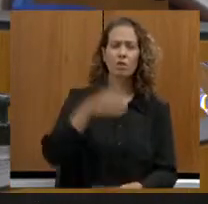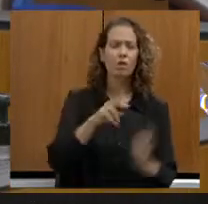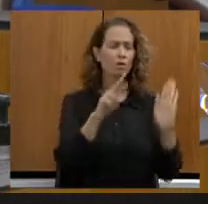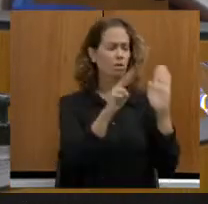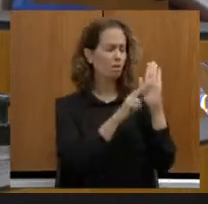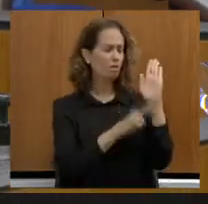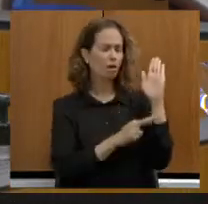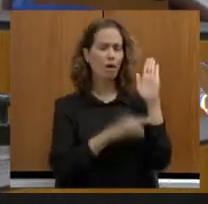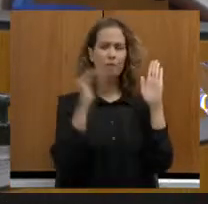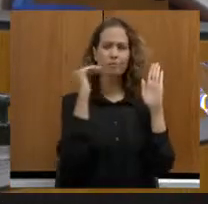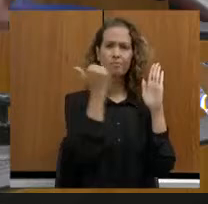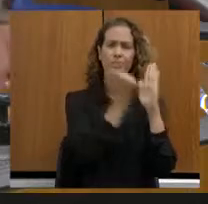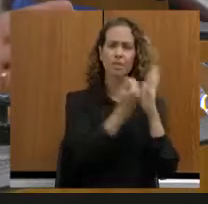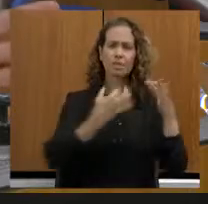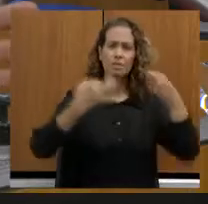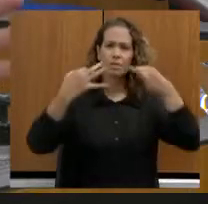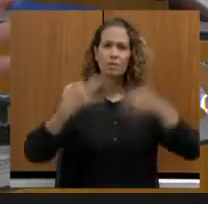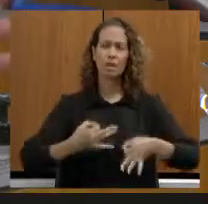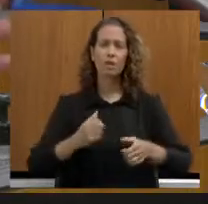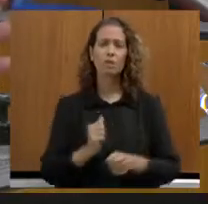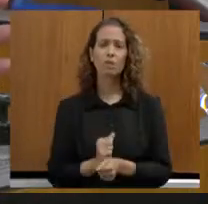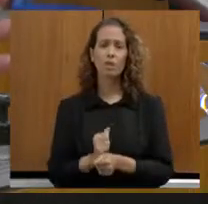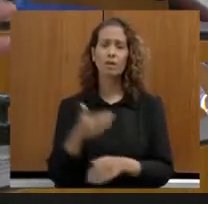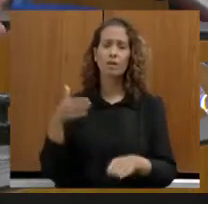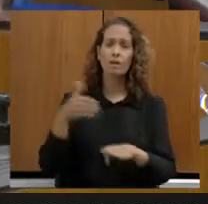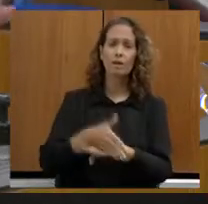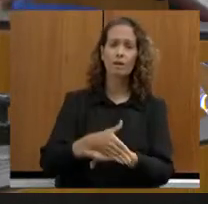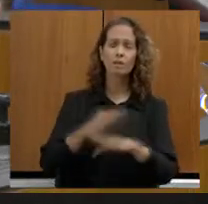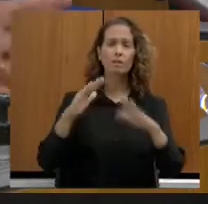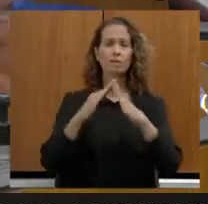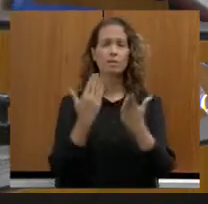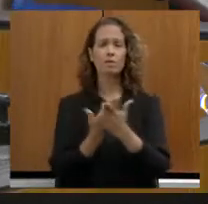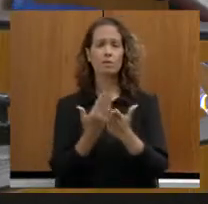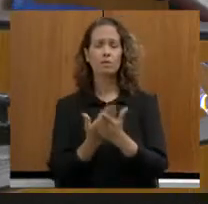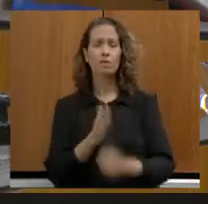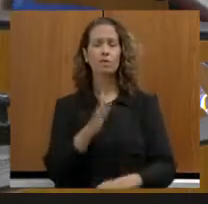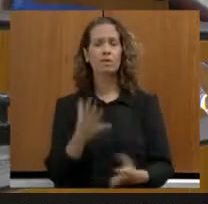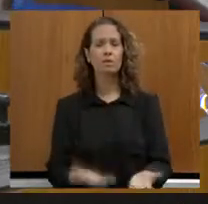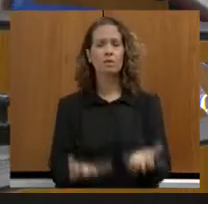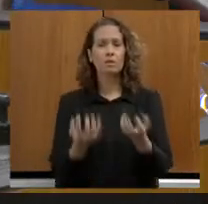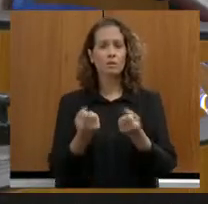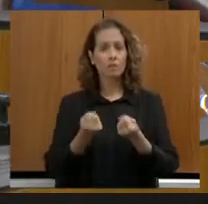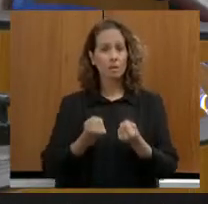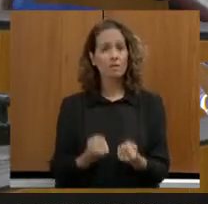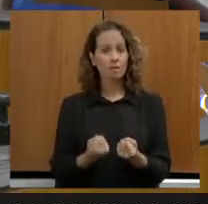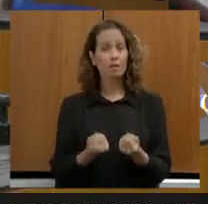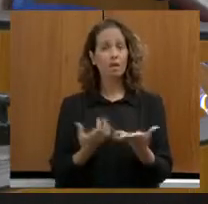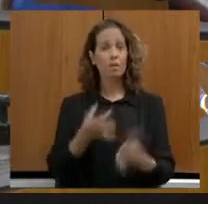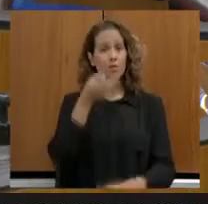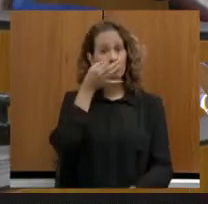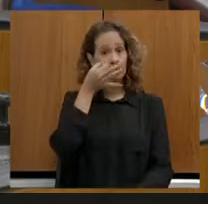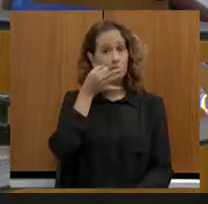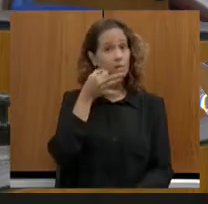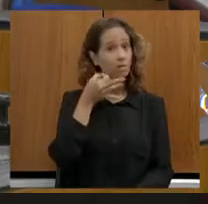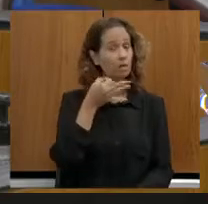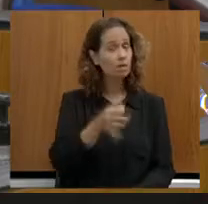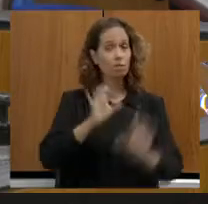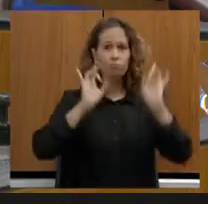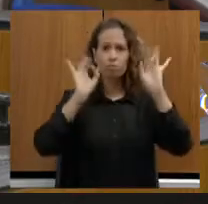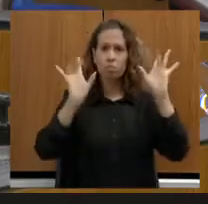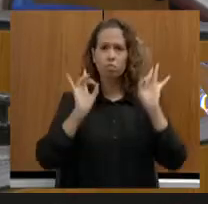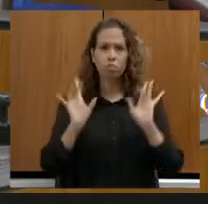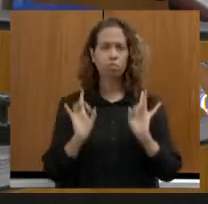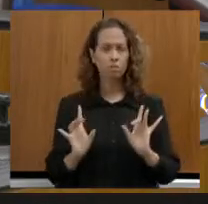de segurança do momento em que pisa na escola ele já recebe uma atenção super hiper mega